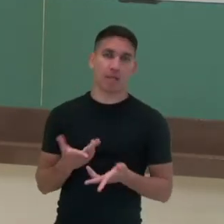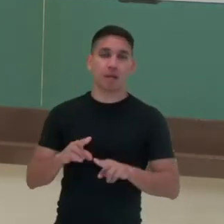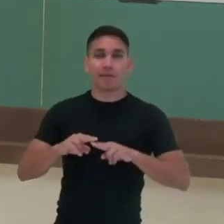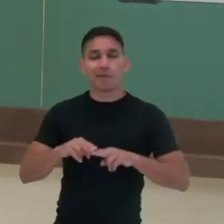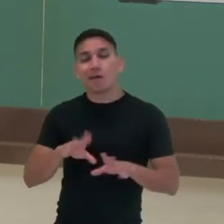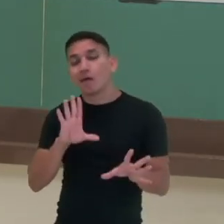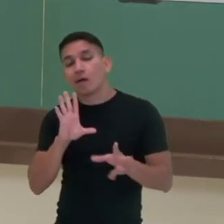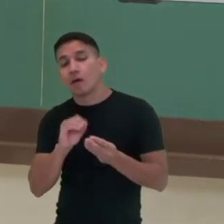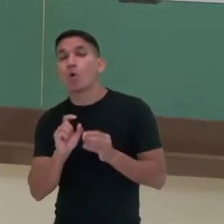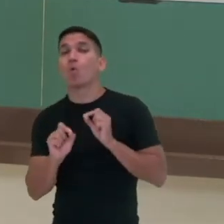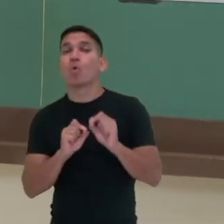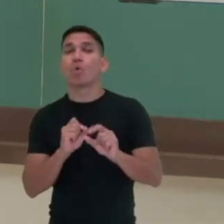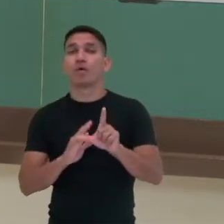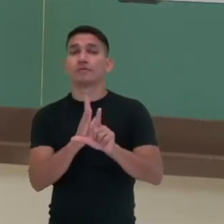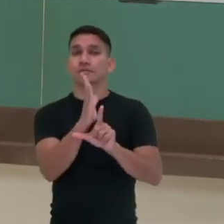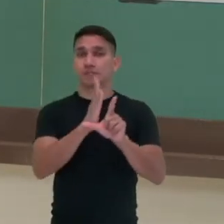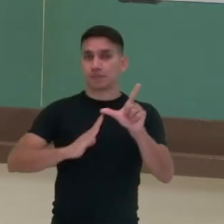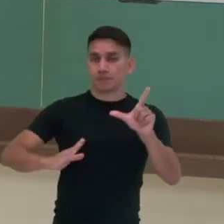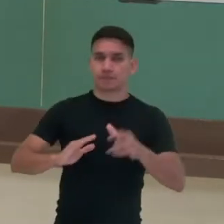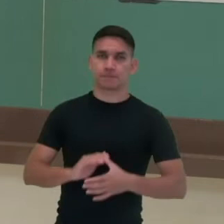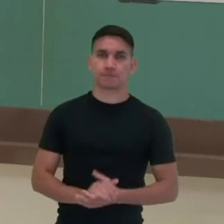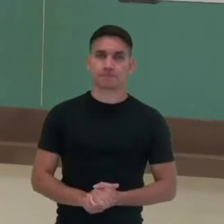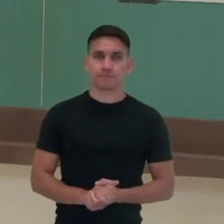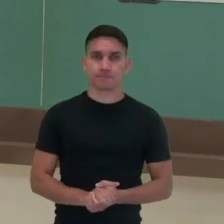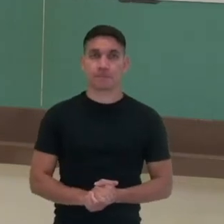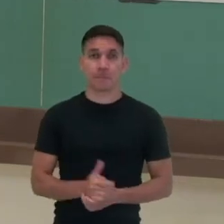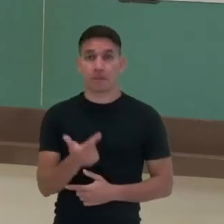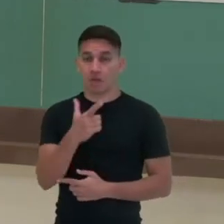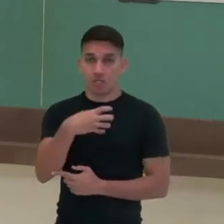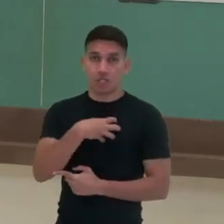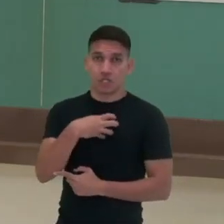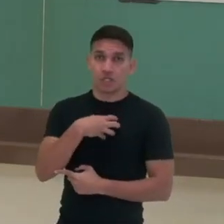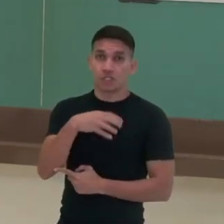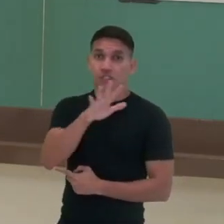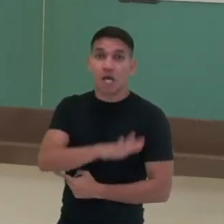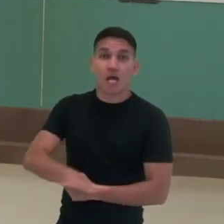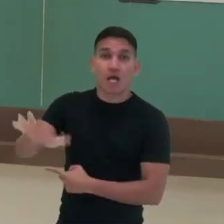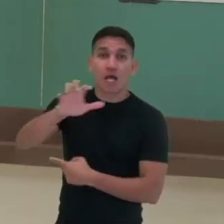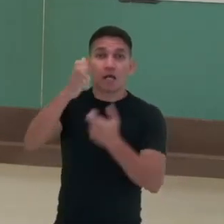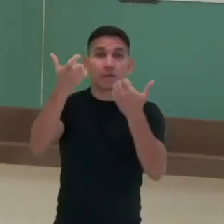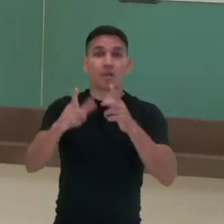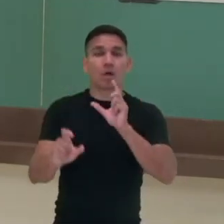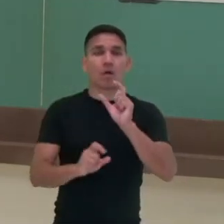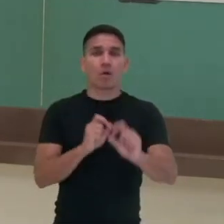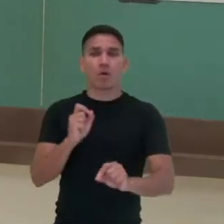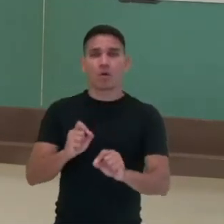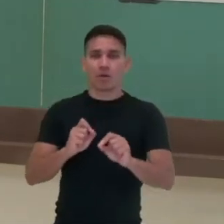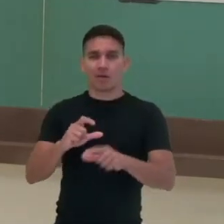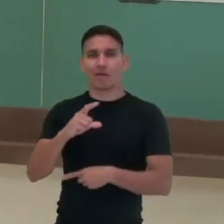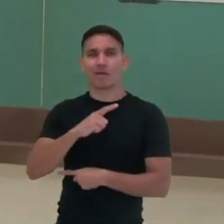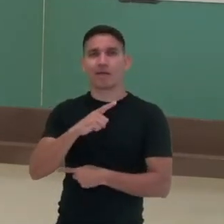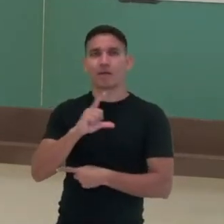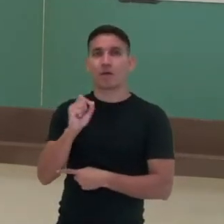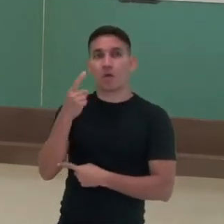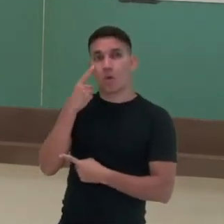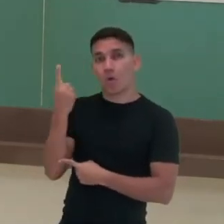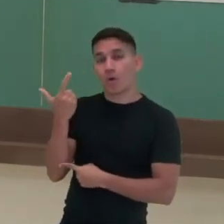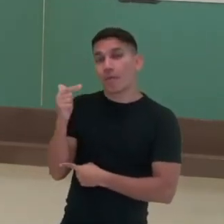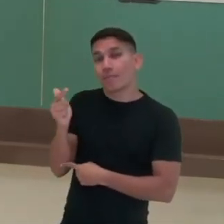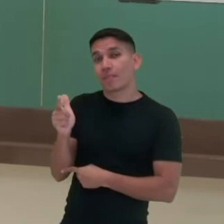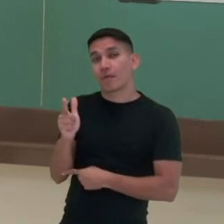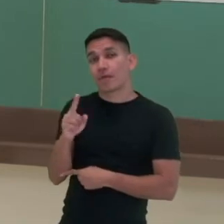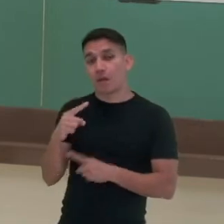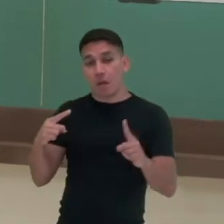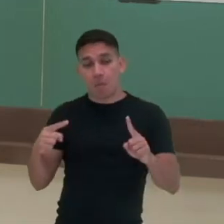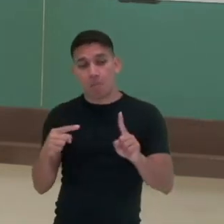e decrescente. De uma forma geral, podemos dizer que o gráfico não tem pontos